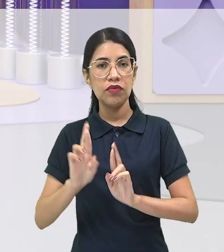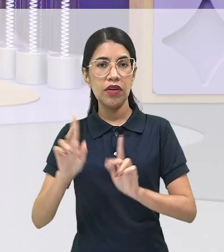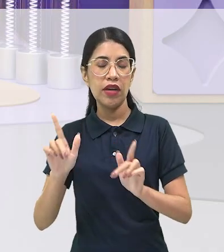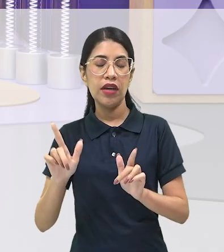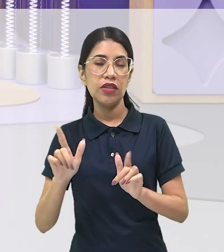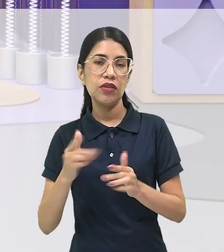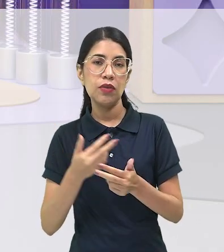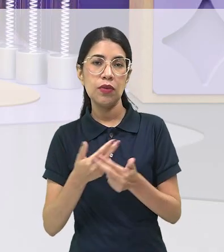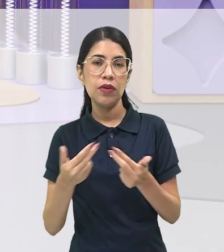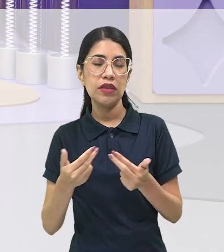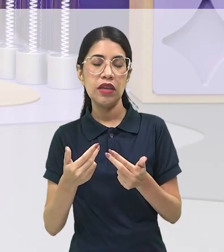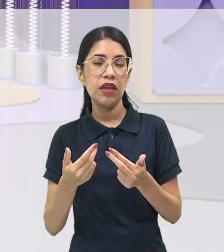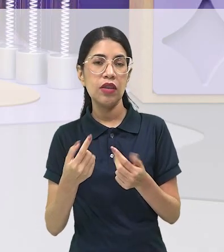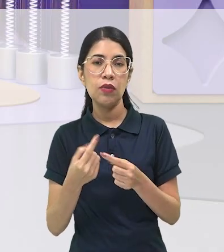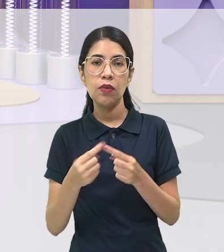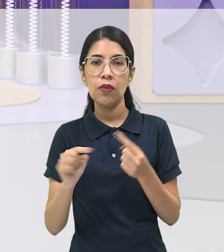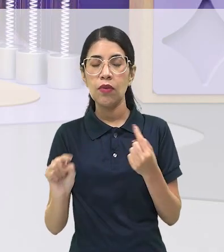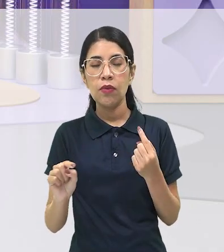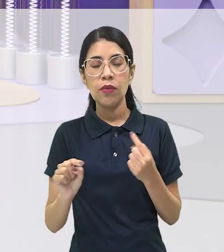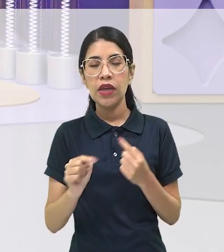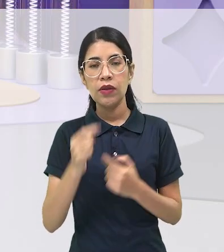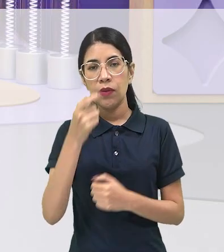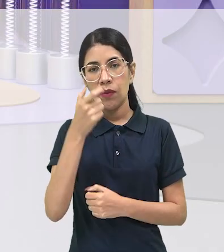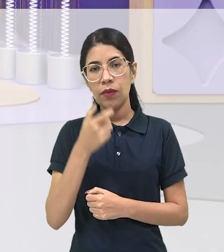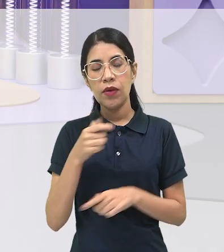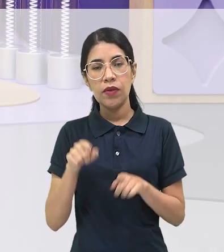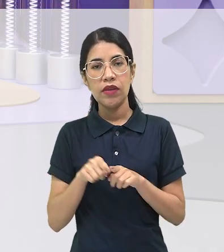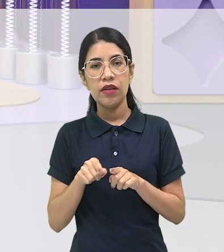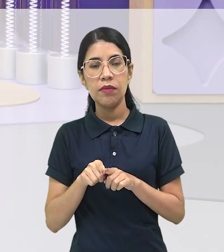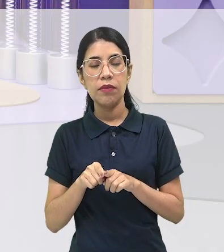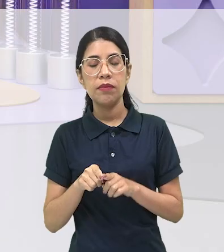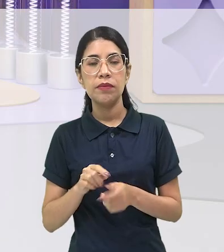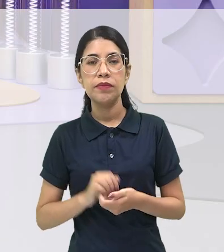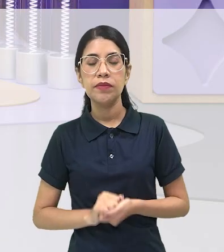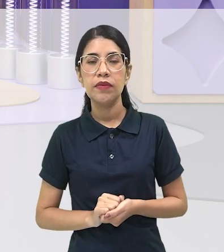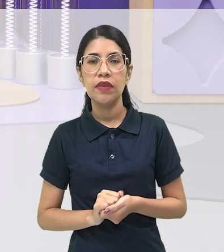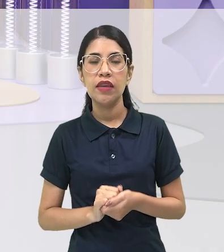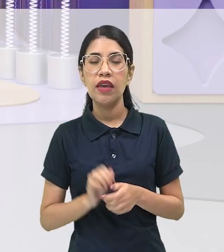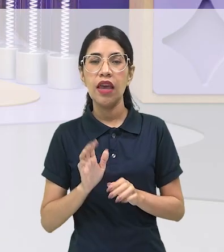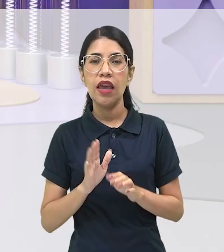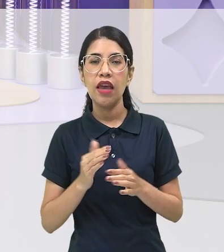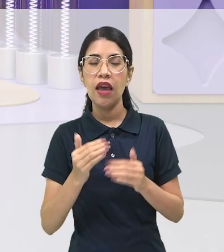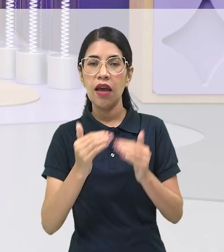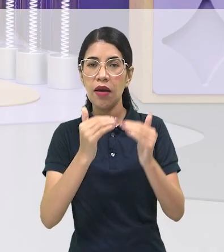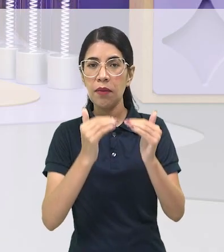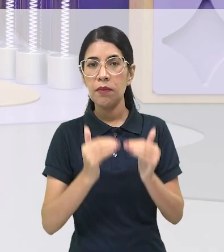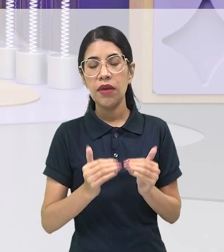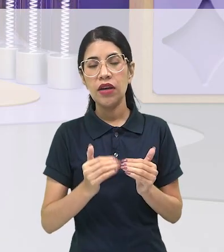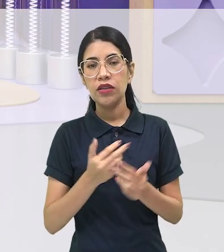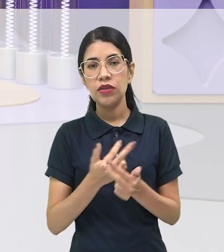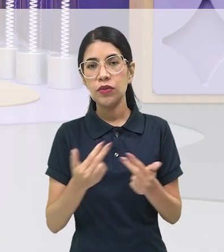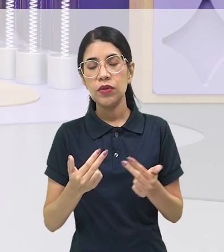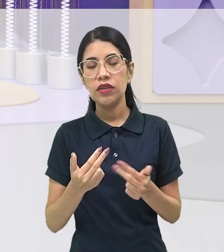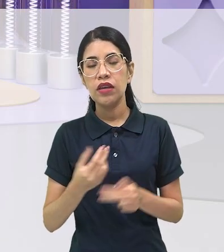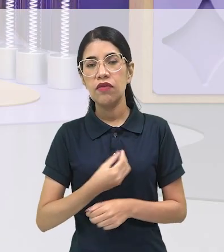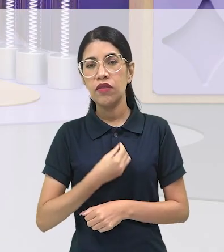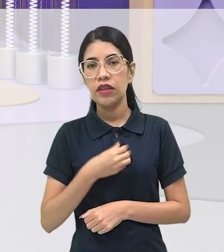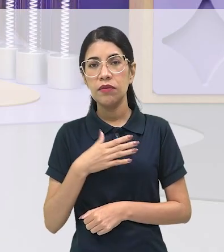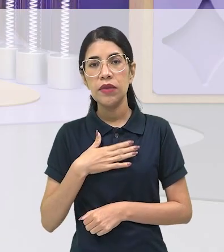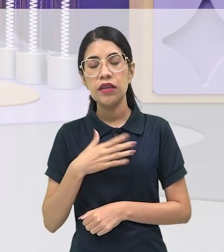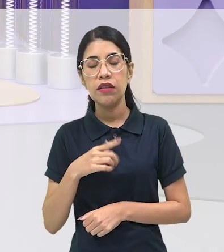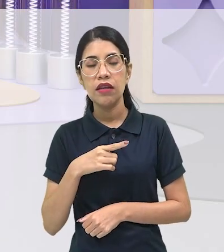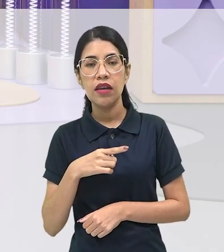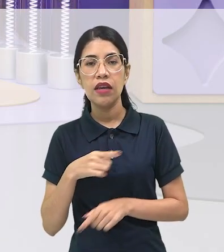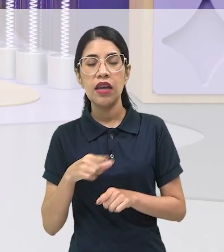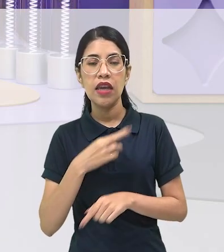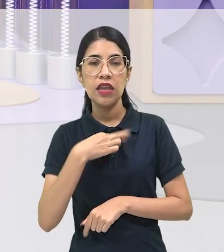que eu não me identifico, ou que eu considero menos importante, inferior às coisas que eu vivo. Outras